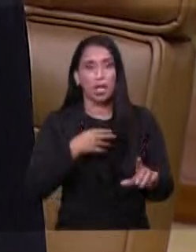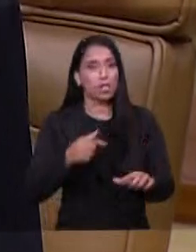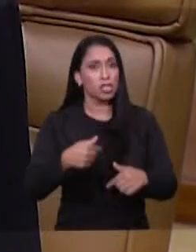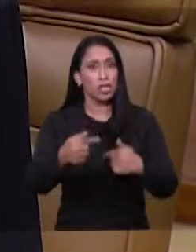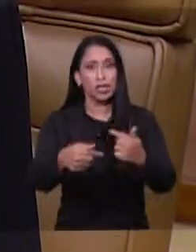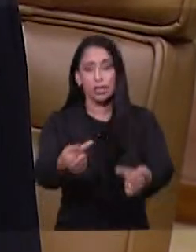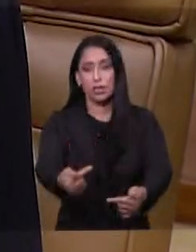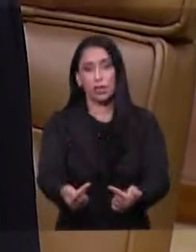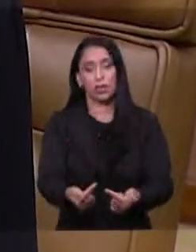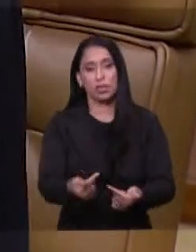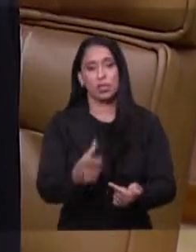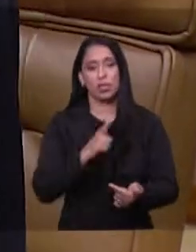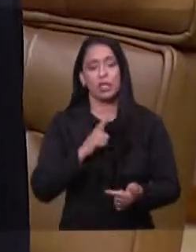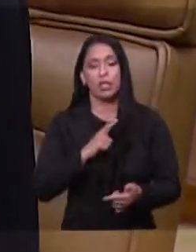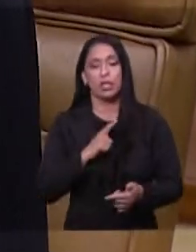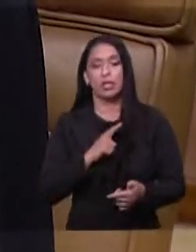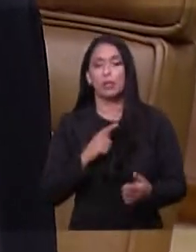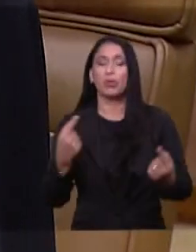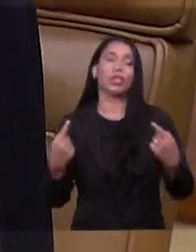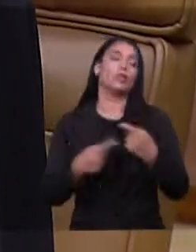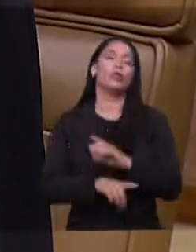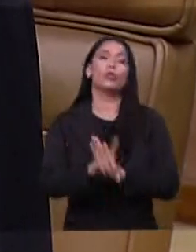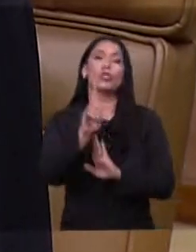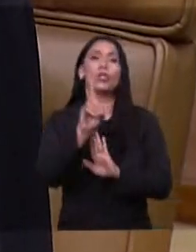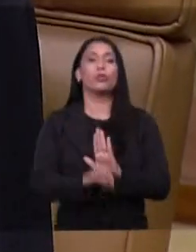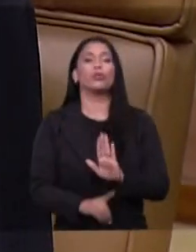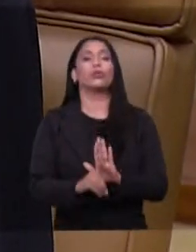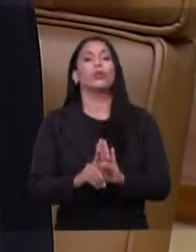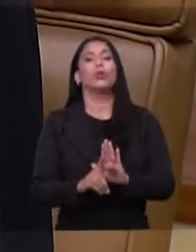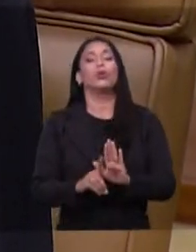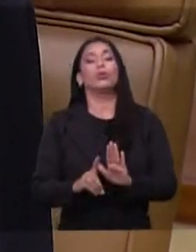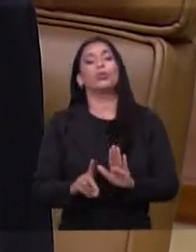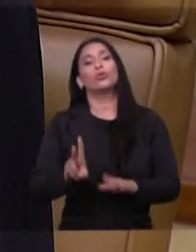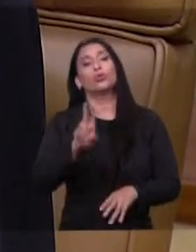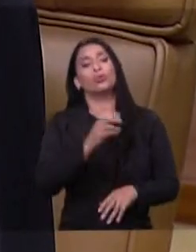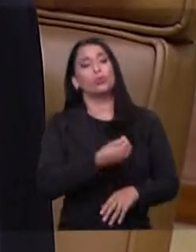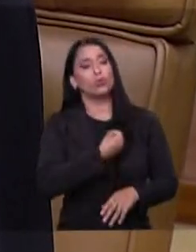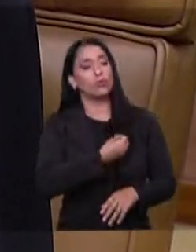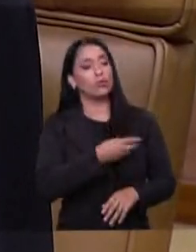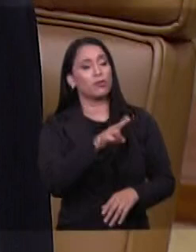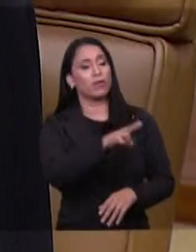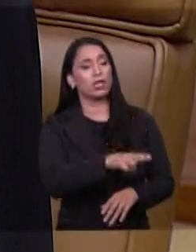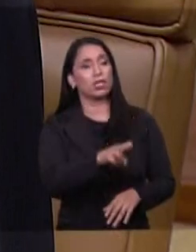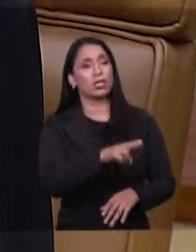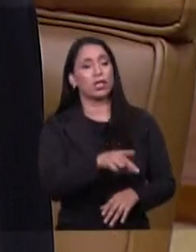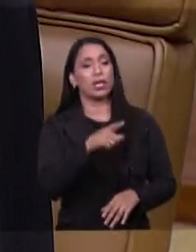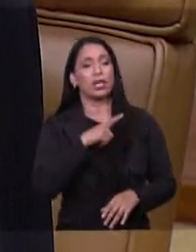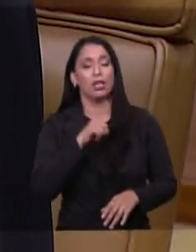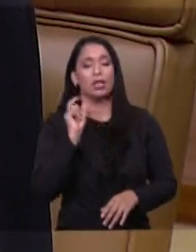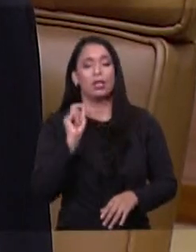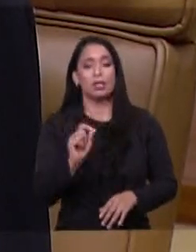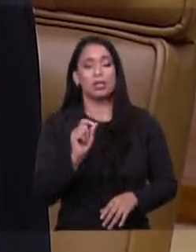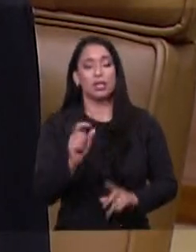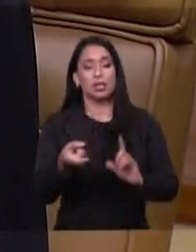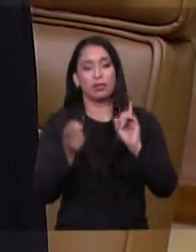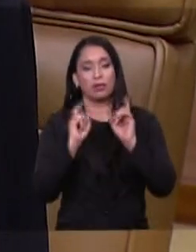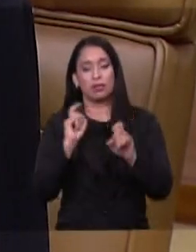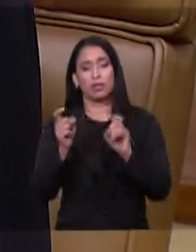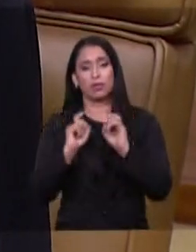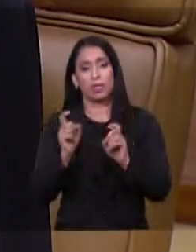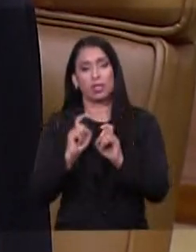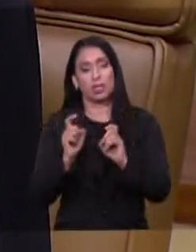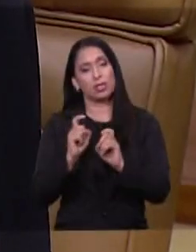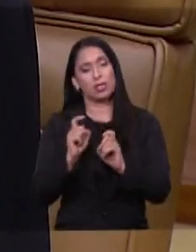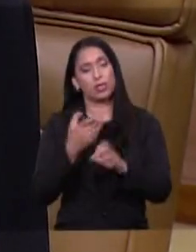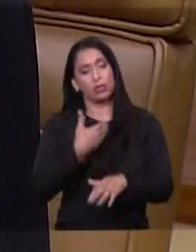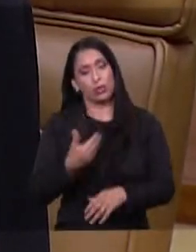gerações e inviabilizar o direito real de uso de terras devolutas pertencentes à administração pública.